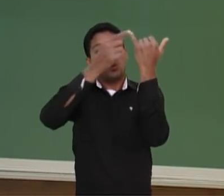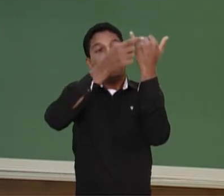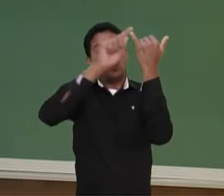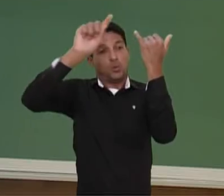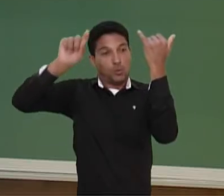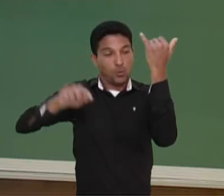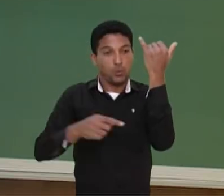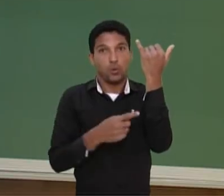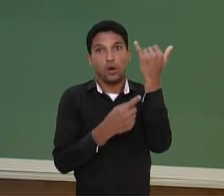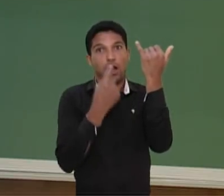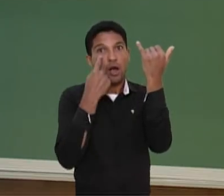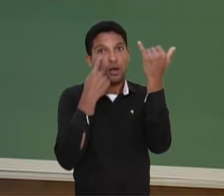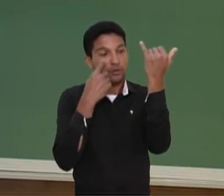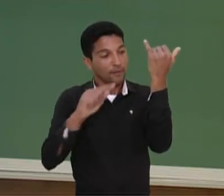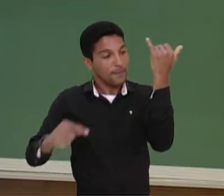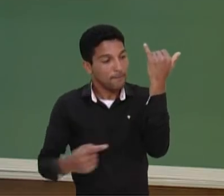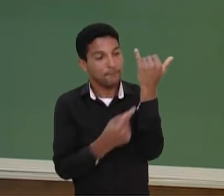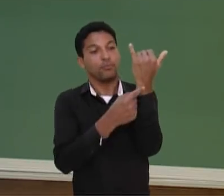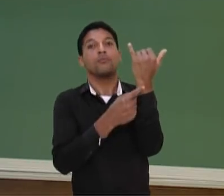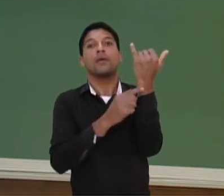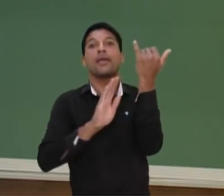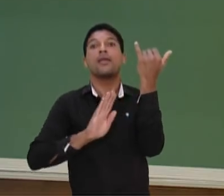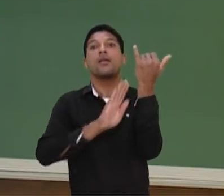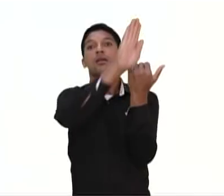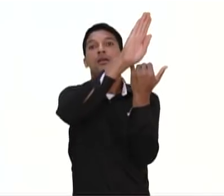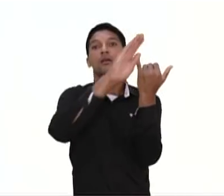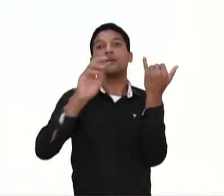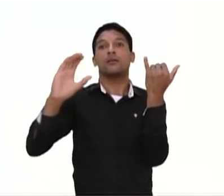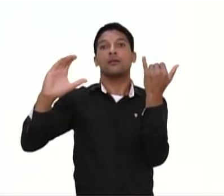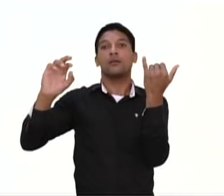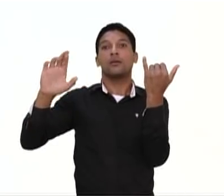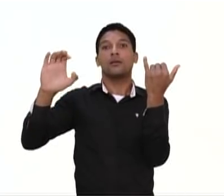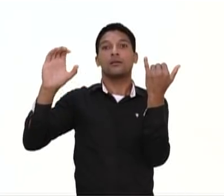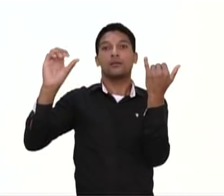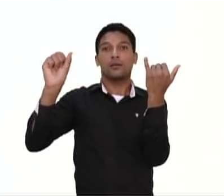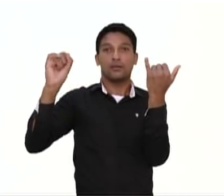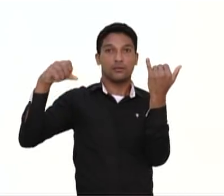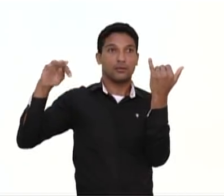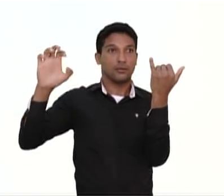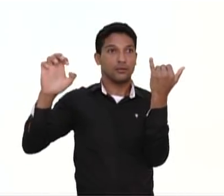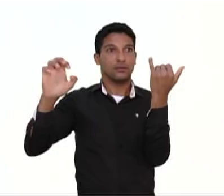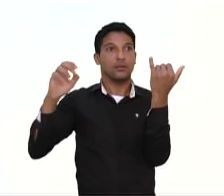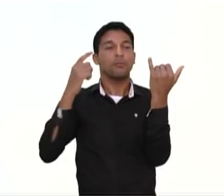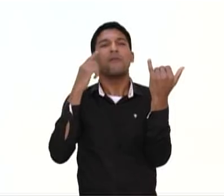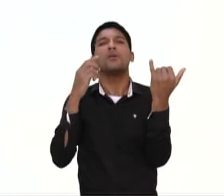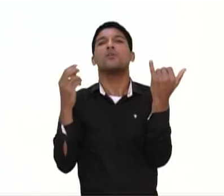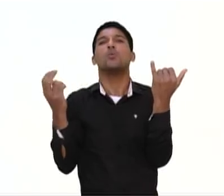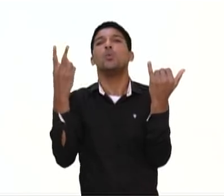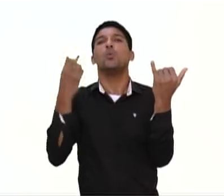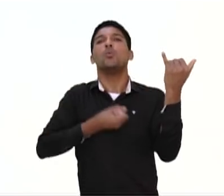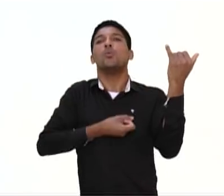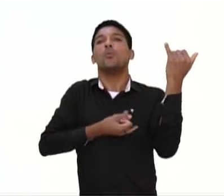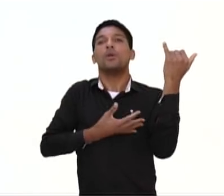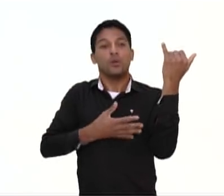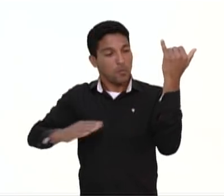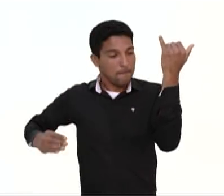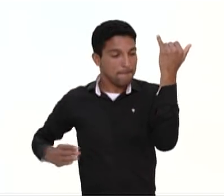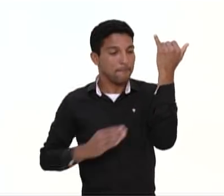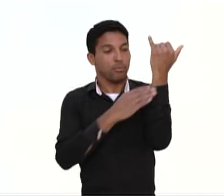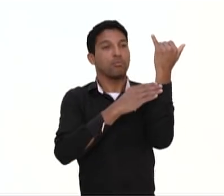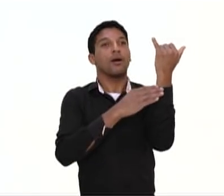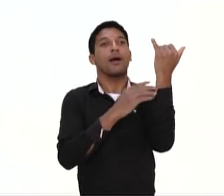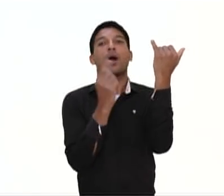y na região crescente, né? Só que olha uma coisa, qual que foi o valor que ela cortou o eixo y?